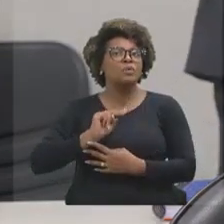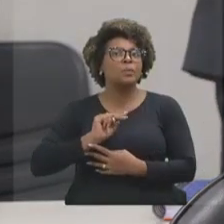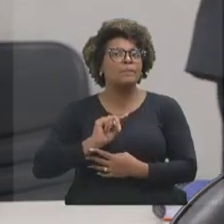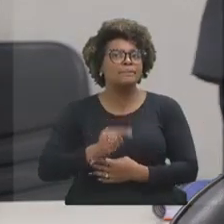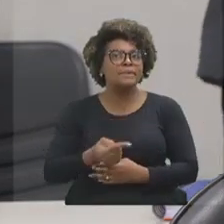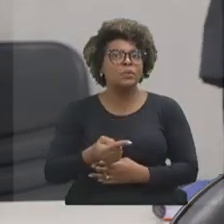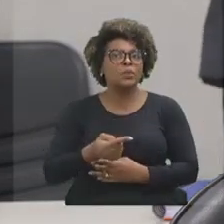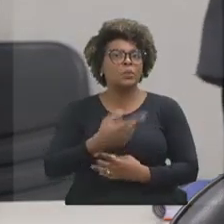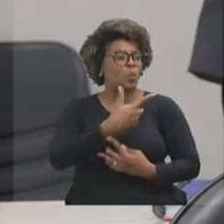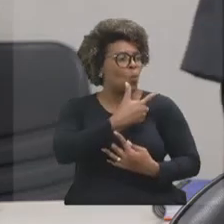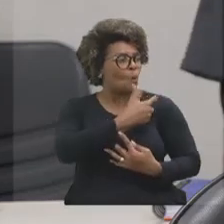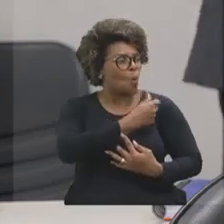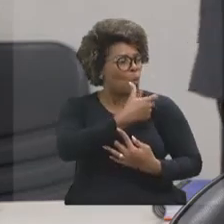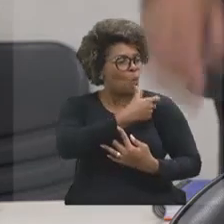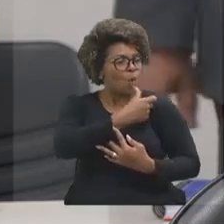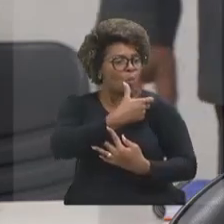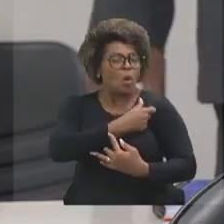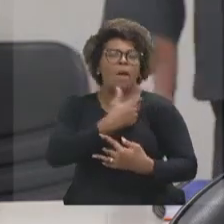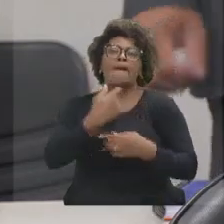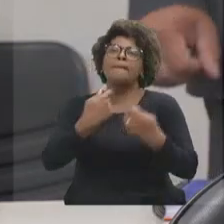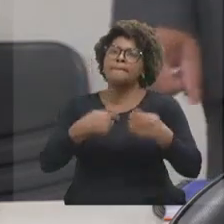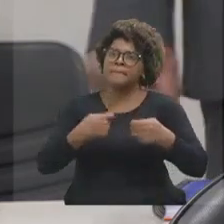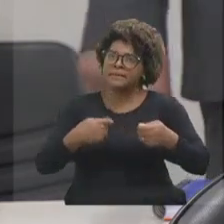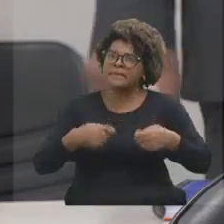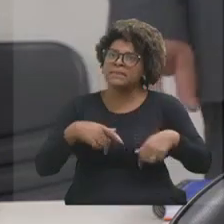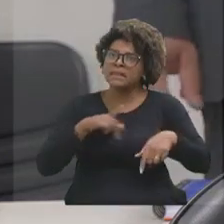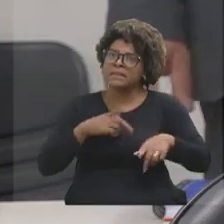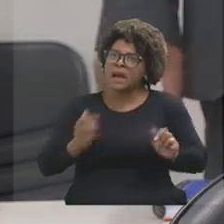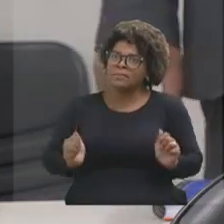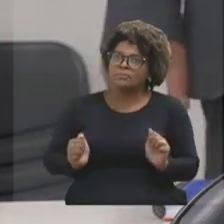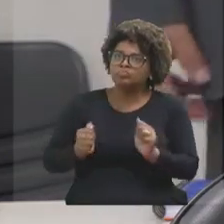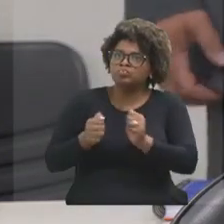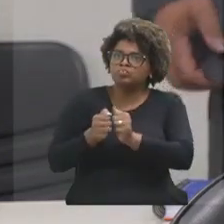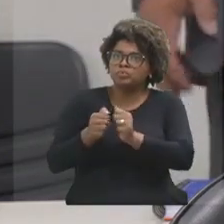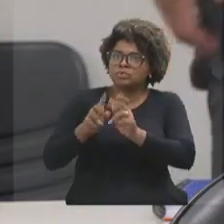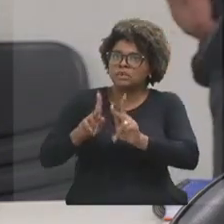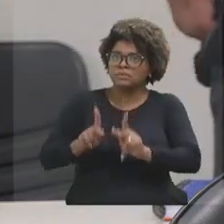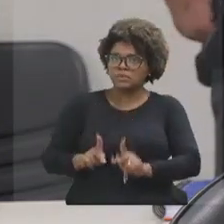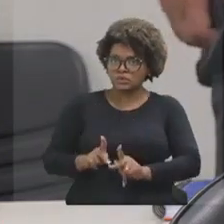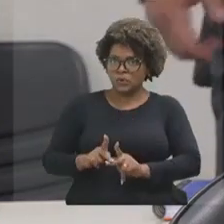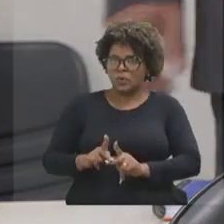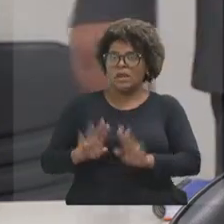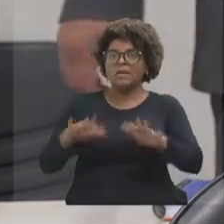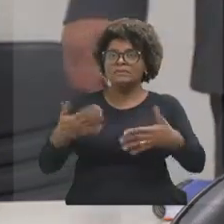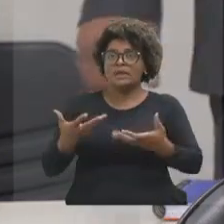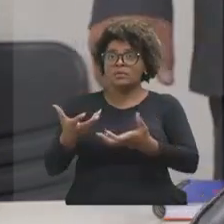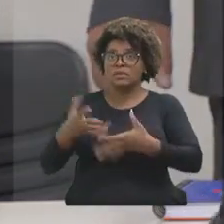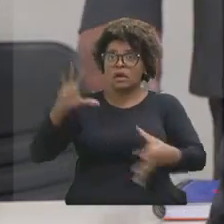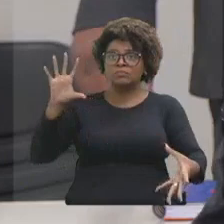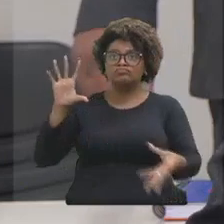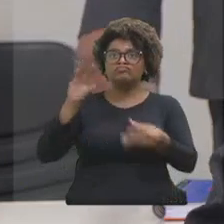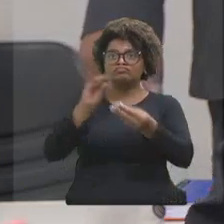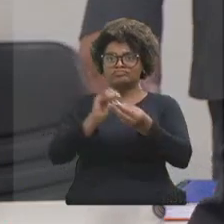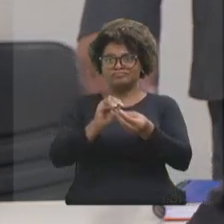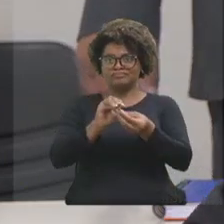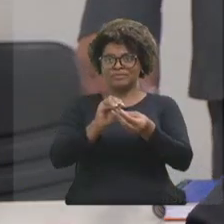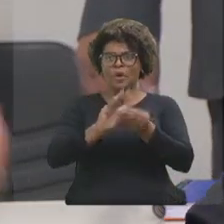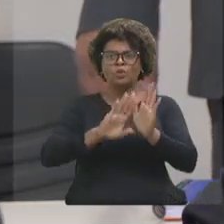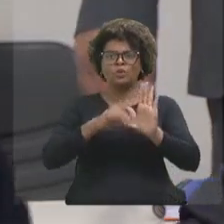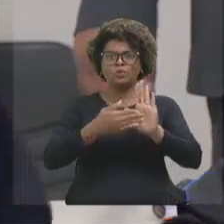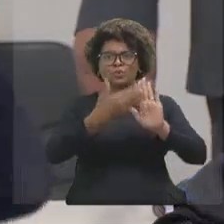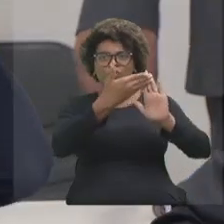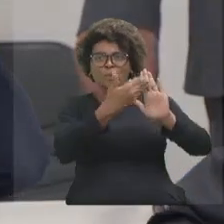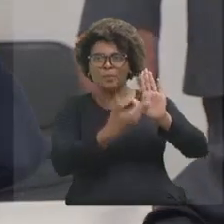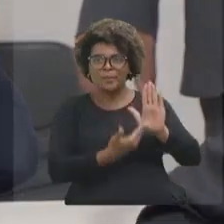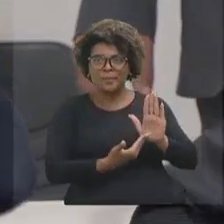a vacina para perto das pessoas eu queria só em resumo dizer que tudo isso que eu tô apresentando para vocês ele faz parte do nosso planejamento